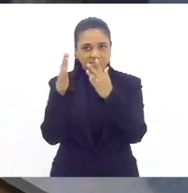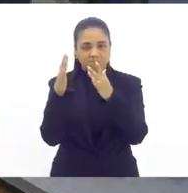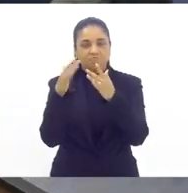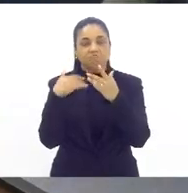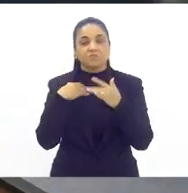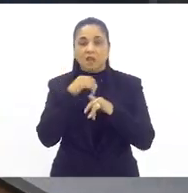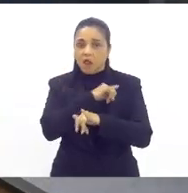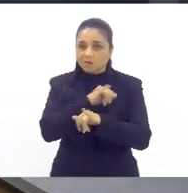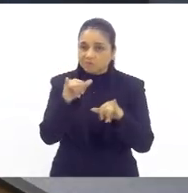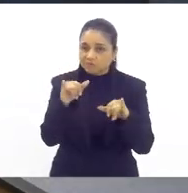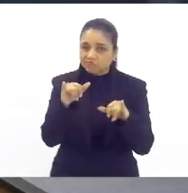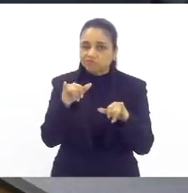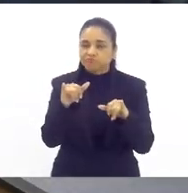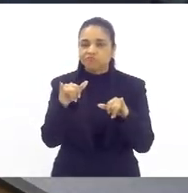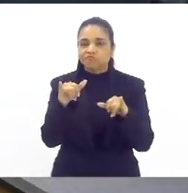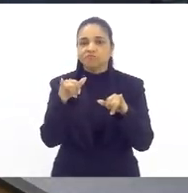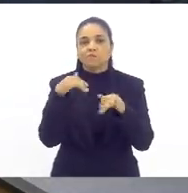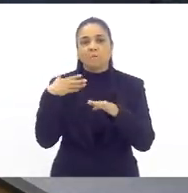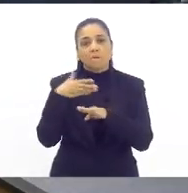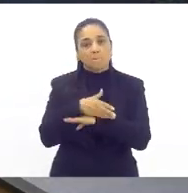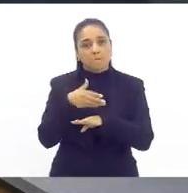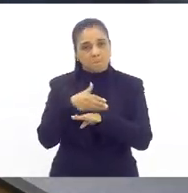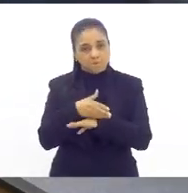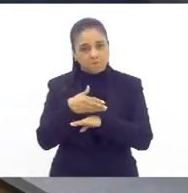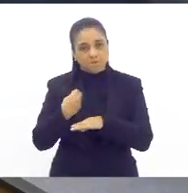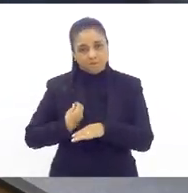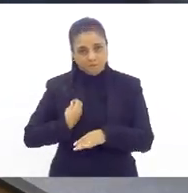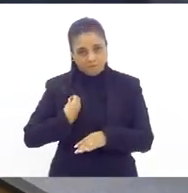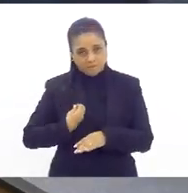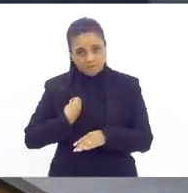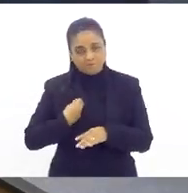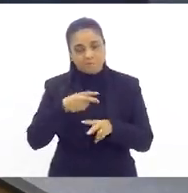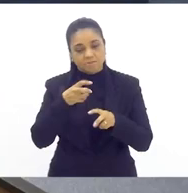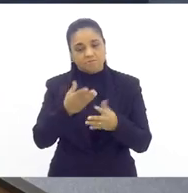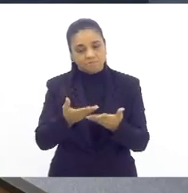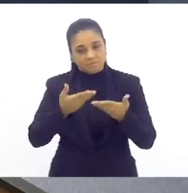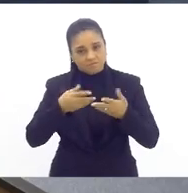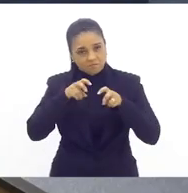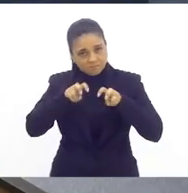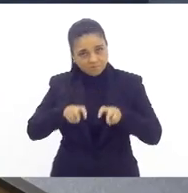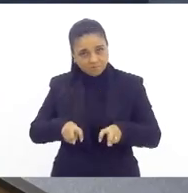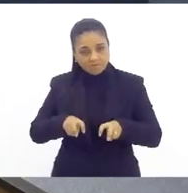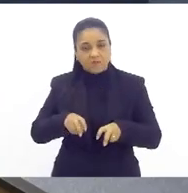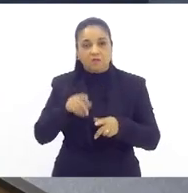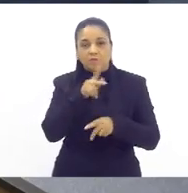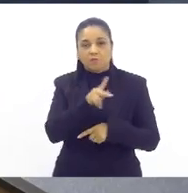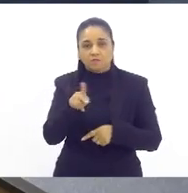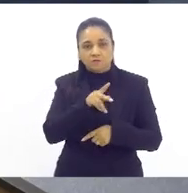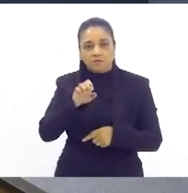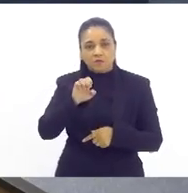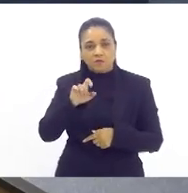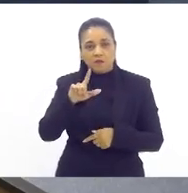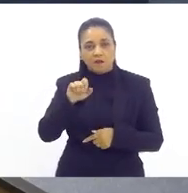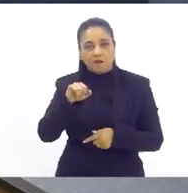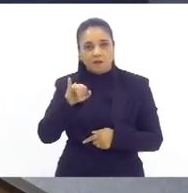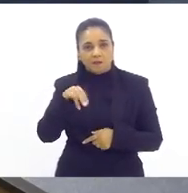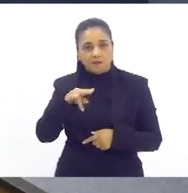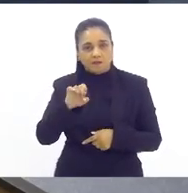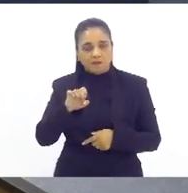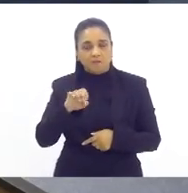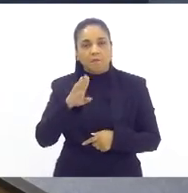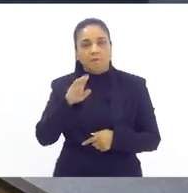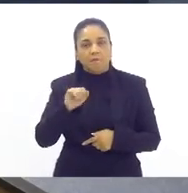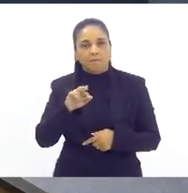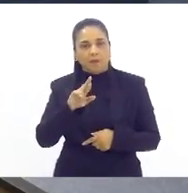quero anunciar né a presença também convidando para compor a mesa professora Elaine Barbosa da Silva né